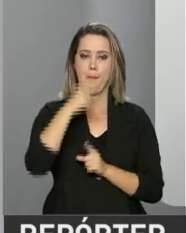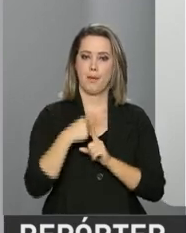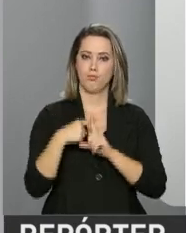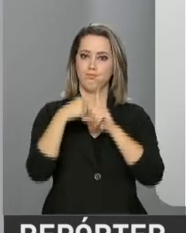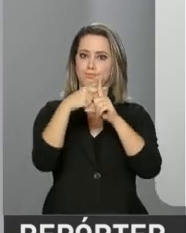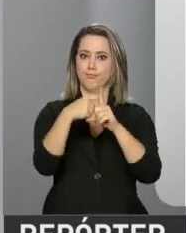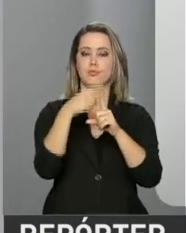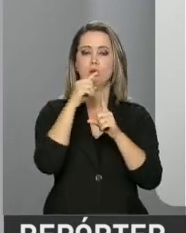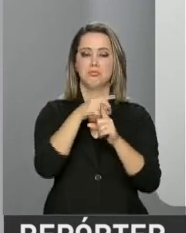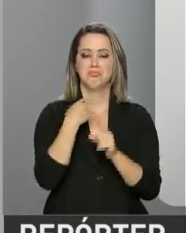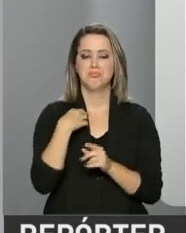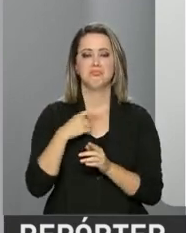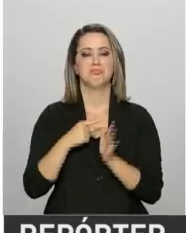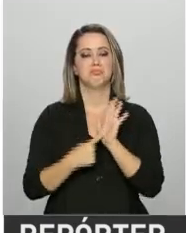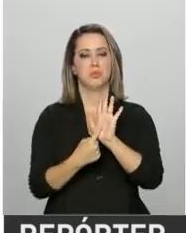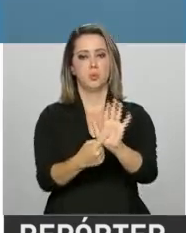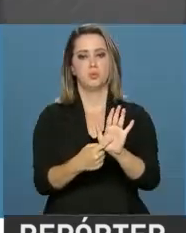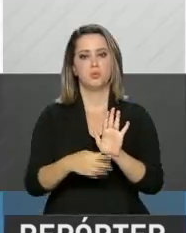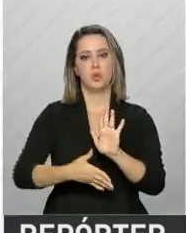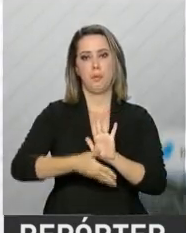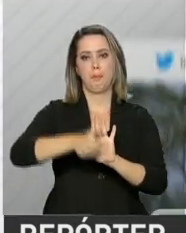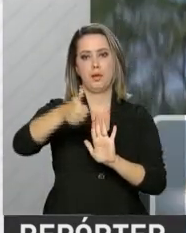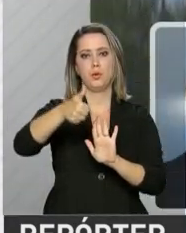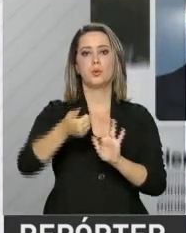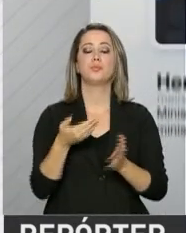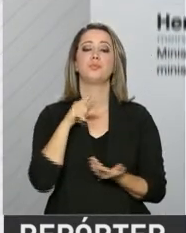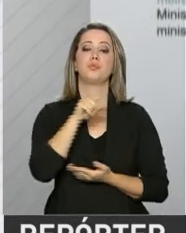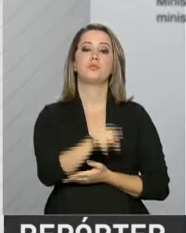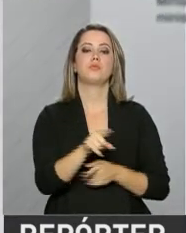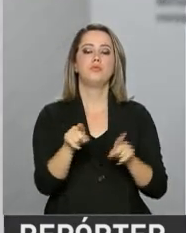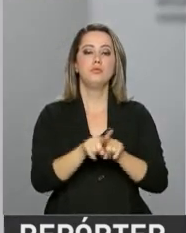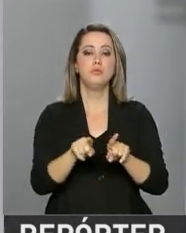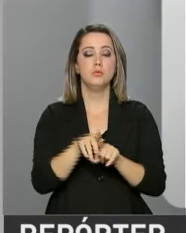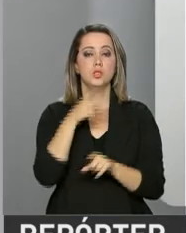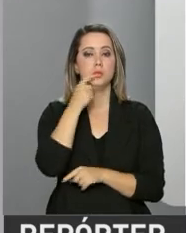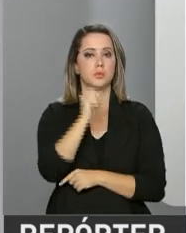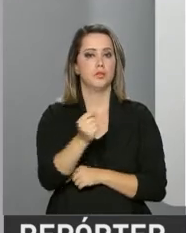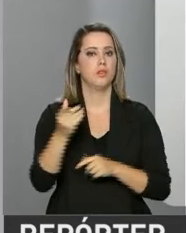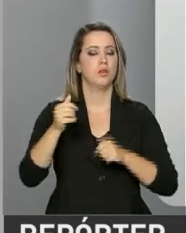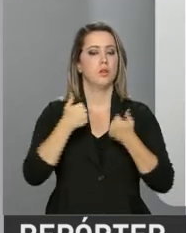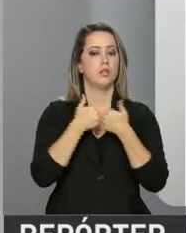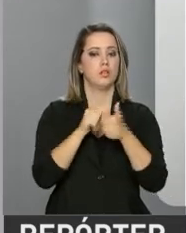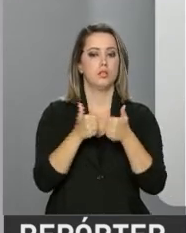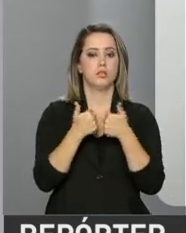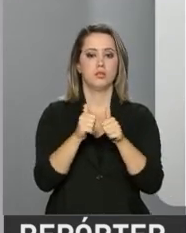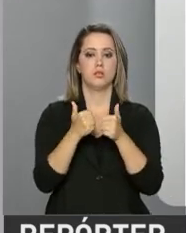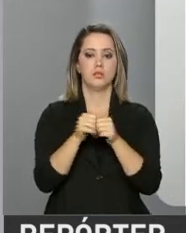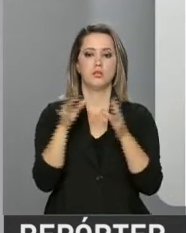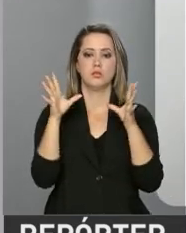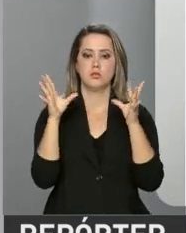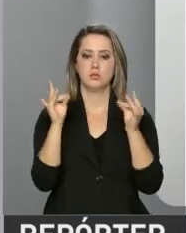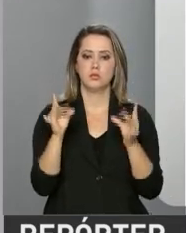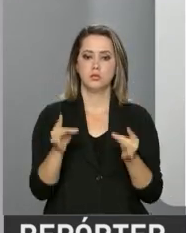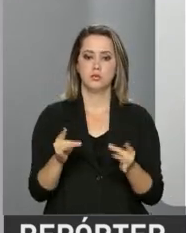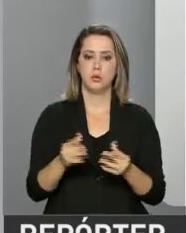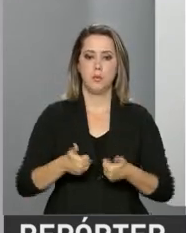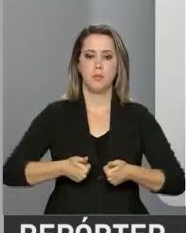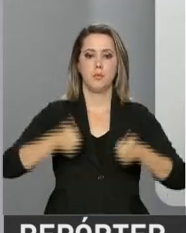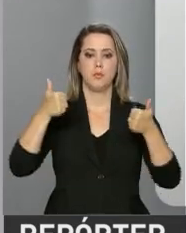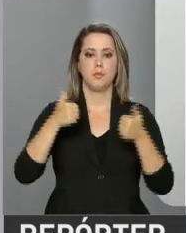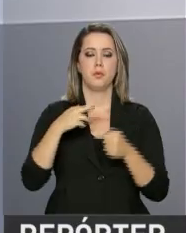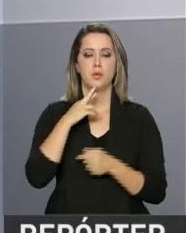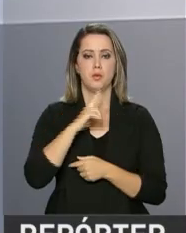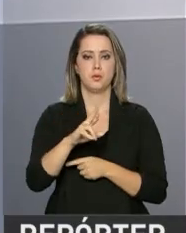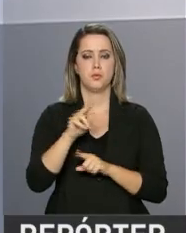a reação do setor henrique meirelles disse ainda que o setor de transportes foi o destaque no resultado do